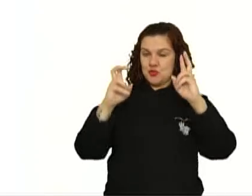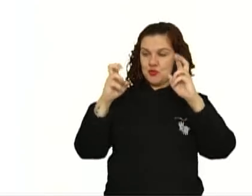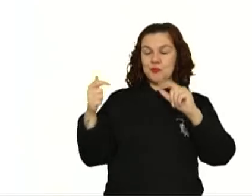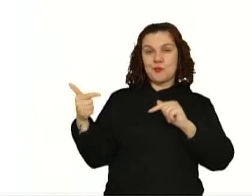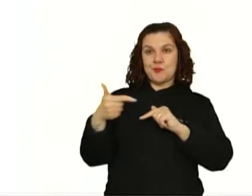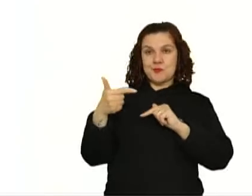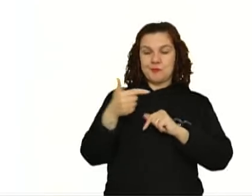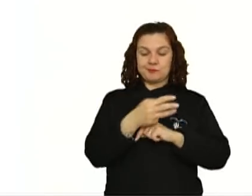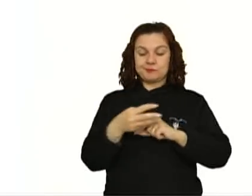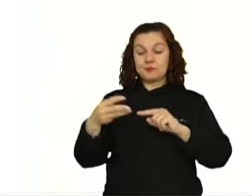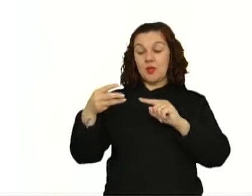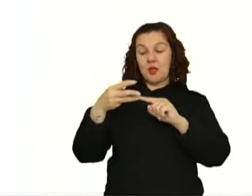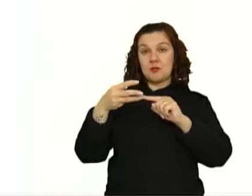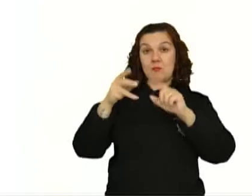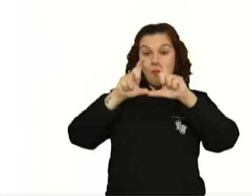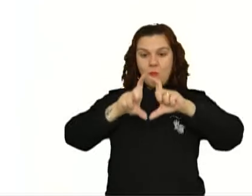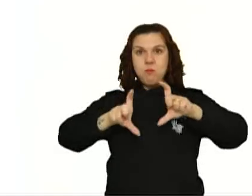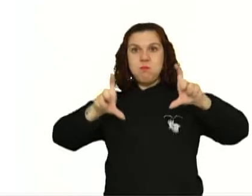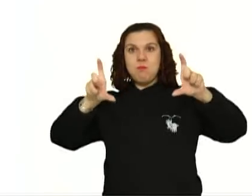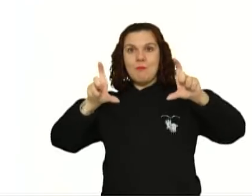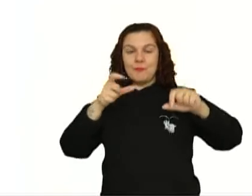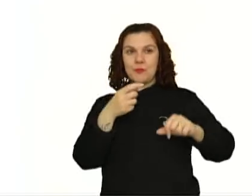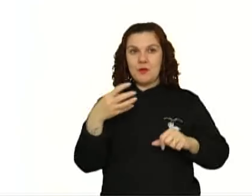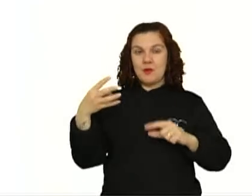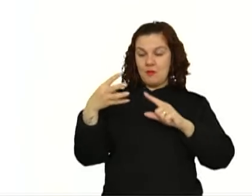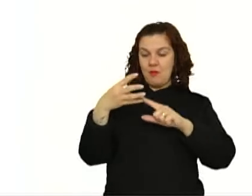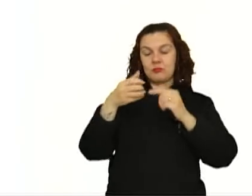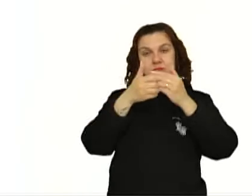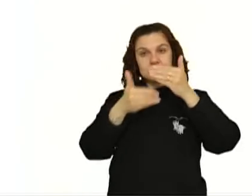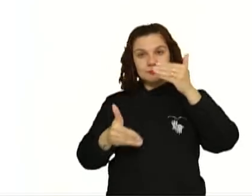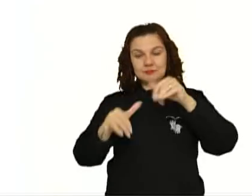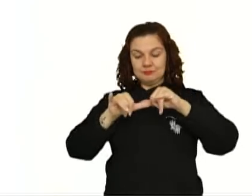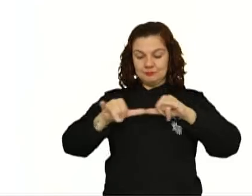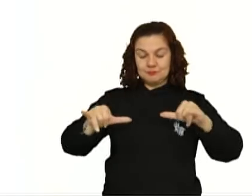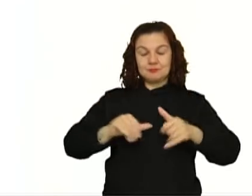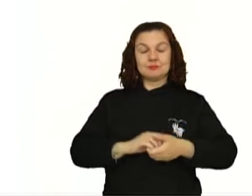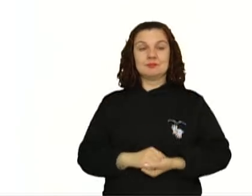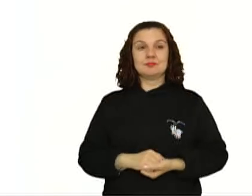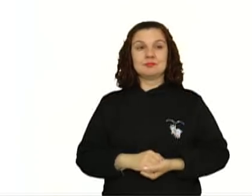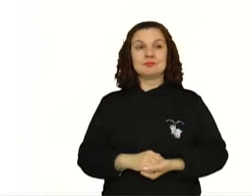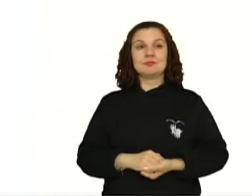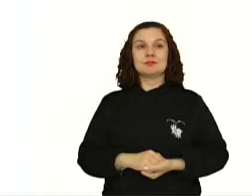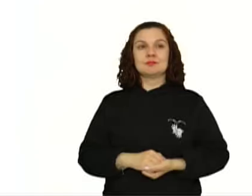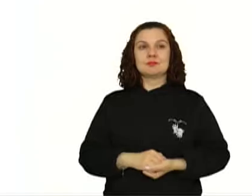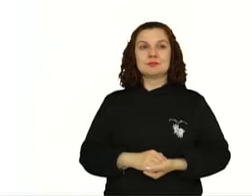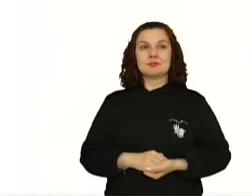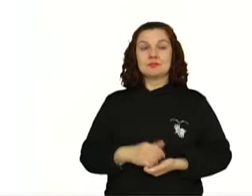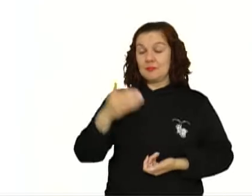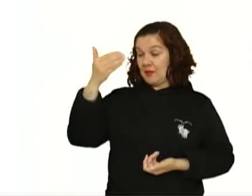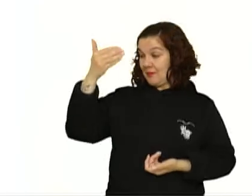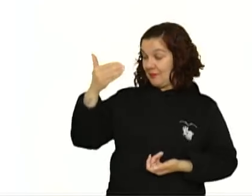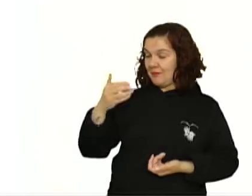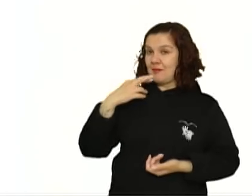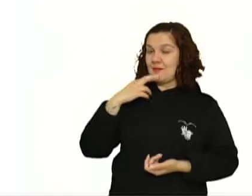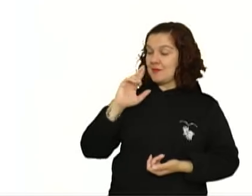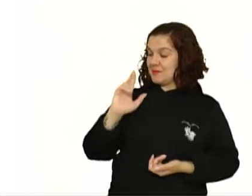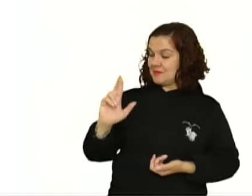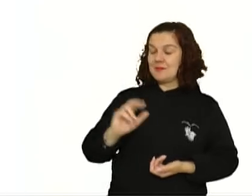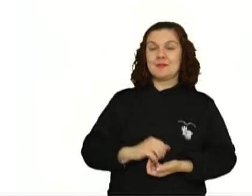auxiliar, 3, manchete, 4, corpo da notícia. Então,